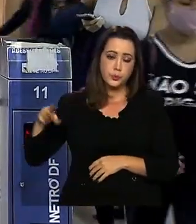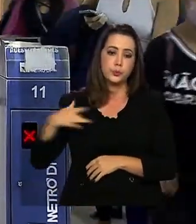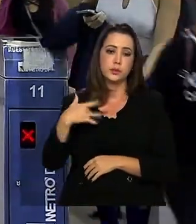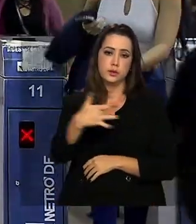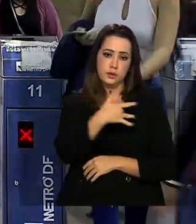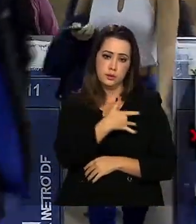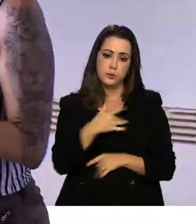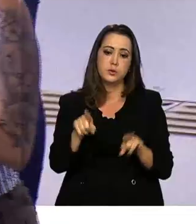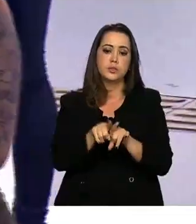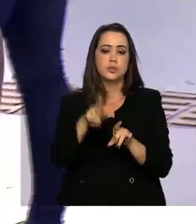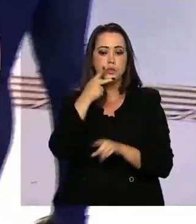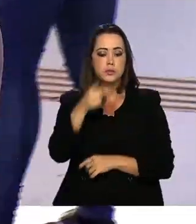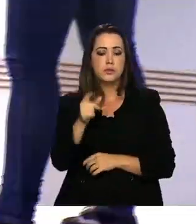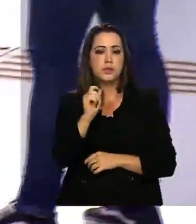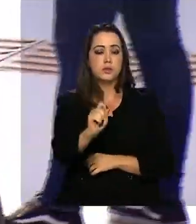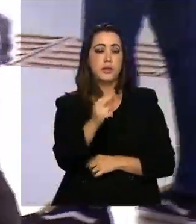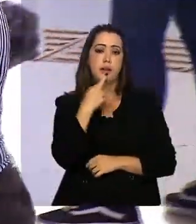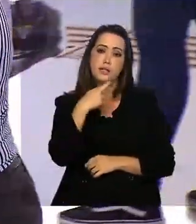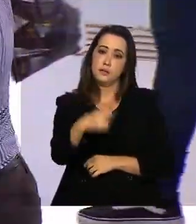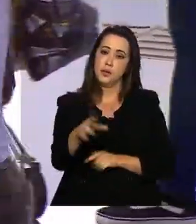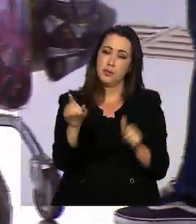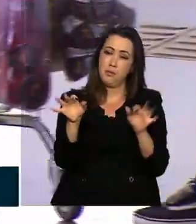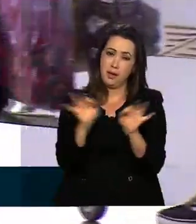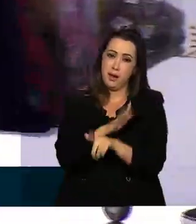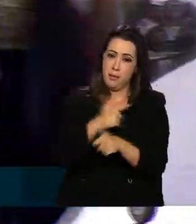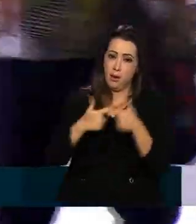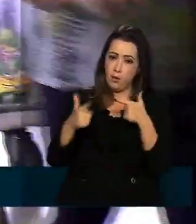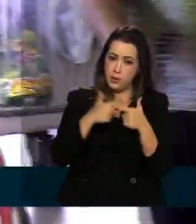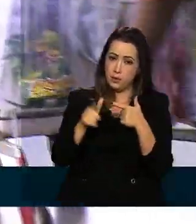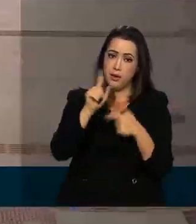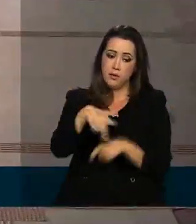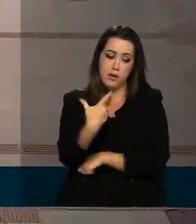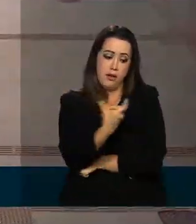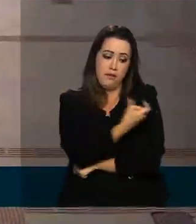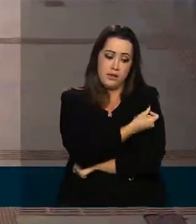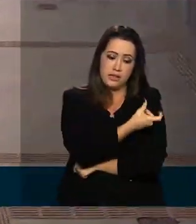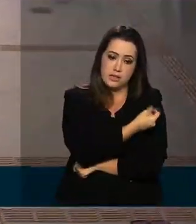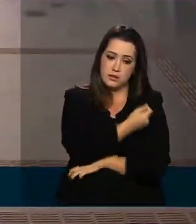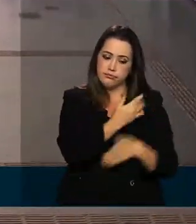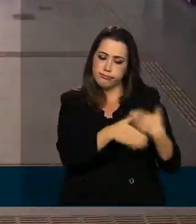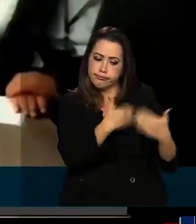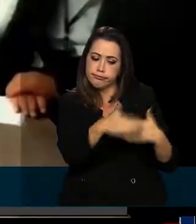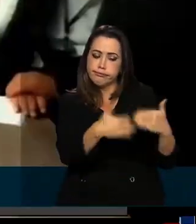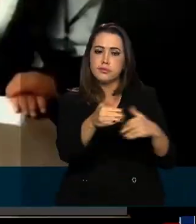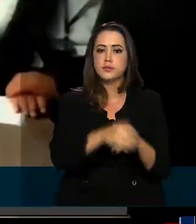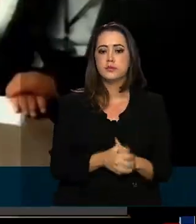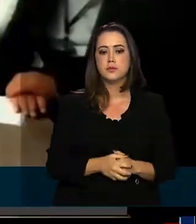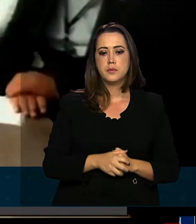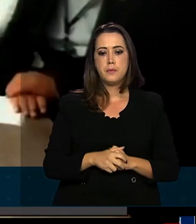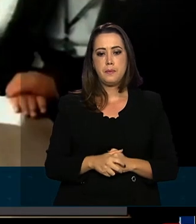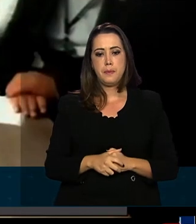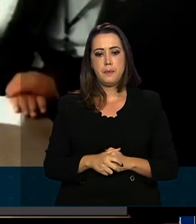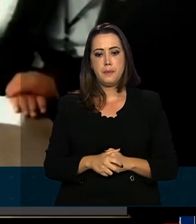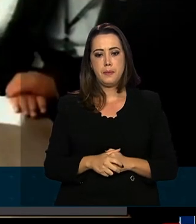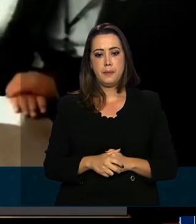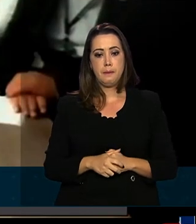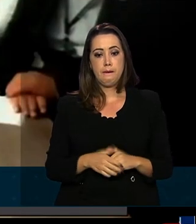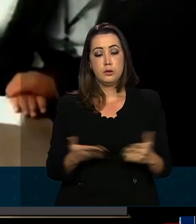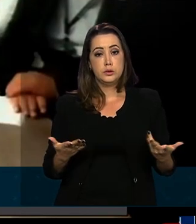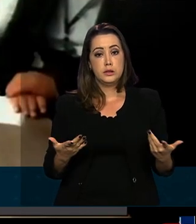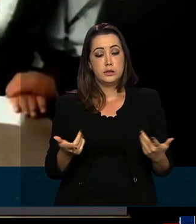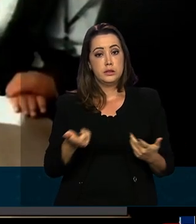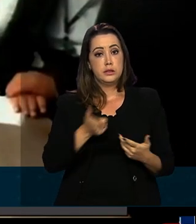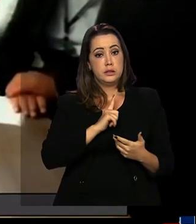necessárias. E reforçou, a solução para a pandemia é a vacina, que está em desenvolvimento. Nós temos a AstraZeneca